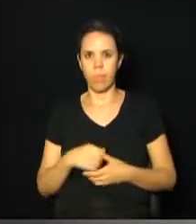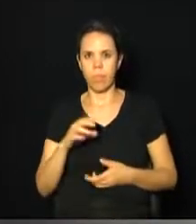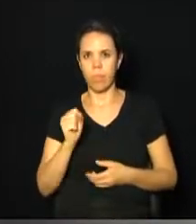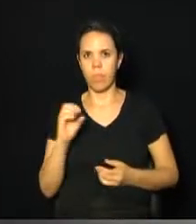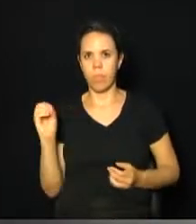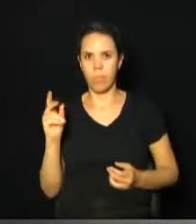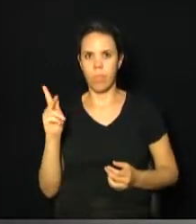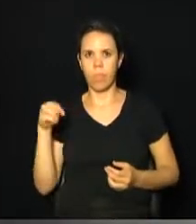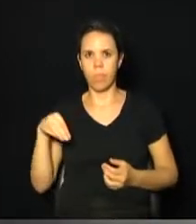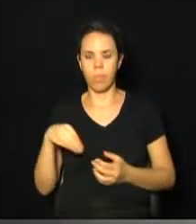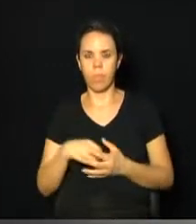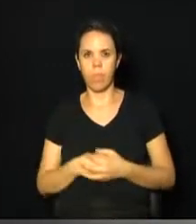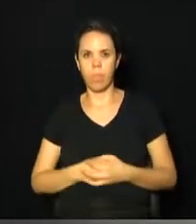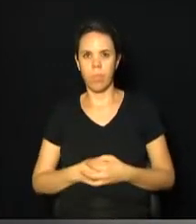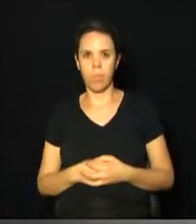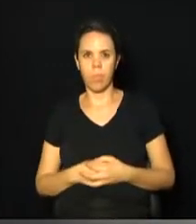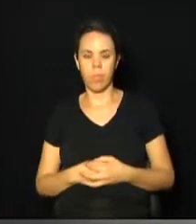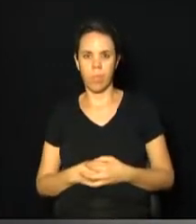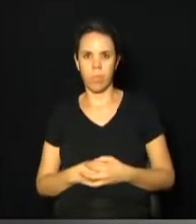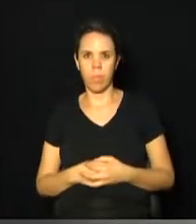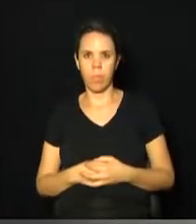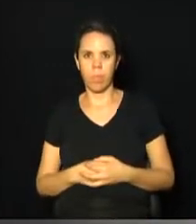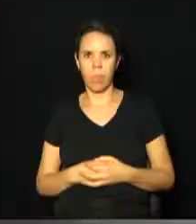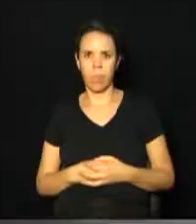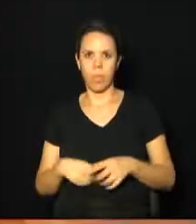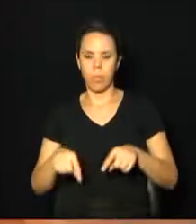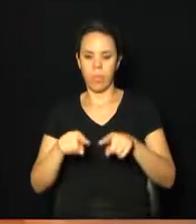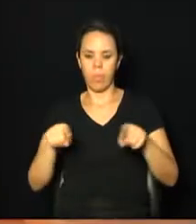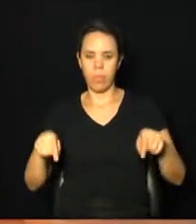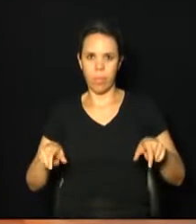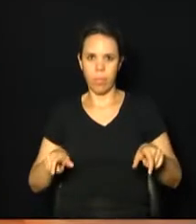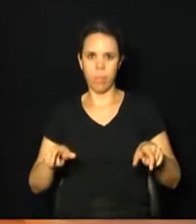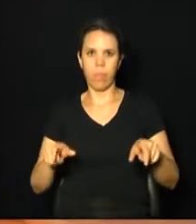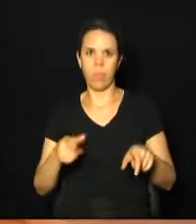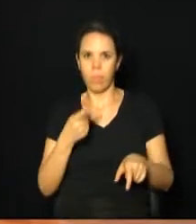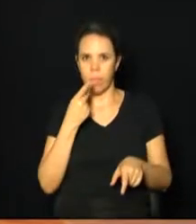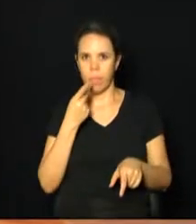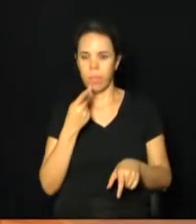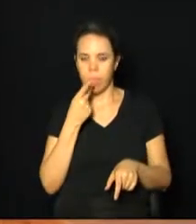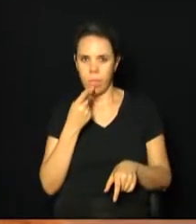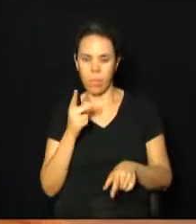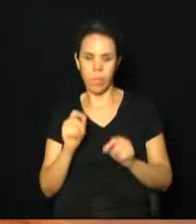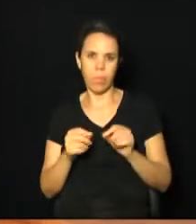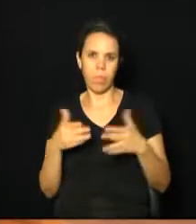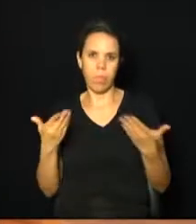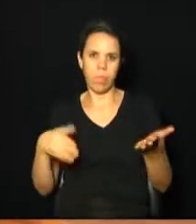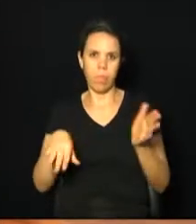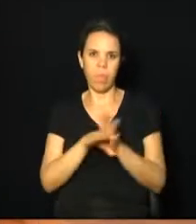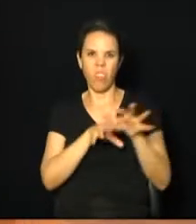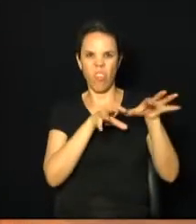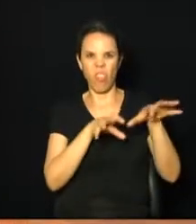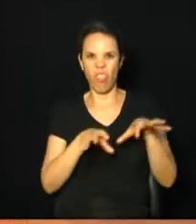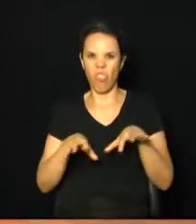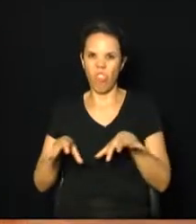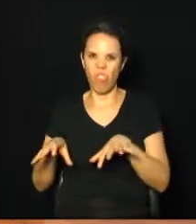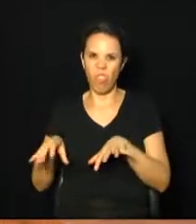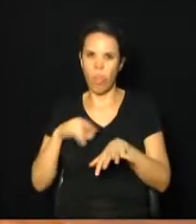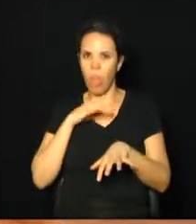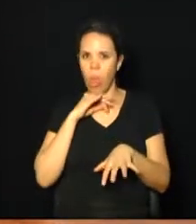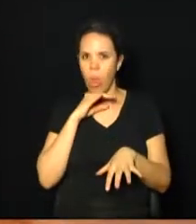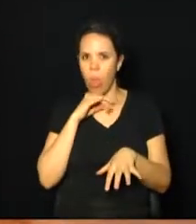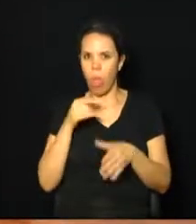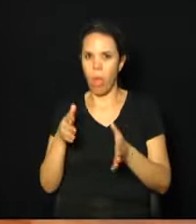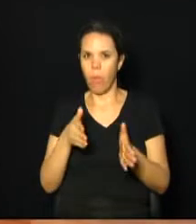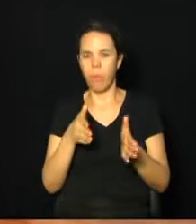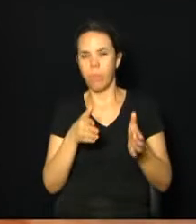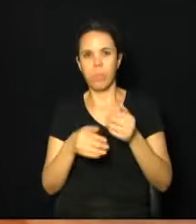80 quilômetros, mais ou menos. Porque essa terra que vocês colocam e recolocam, quando vem a chuva, elas vão todo para o